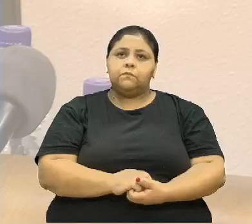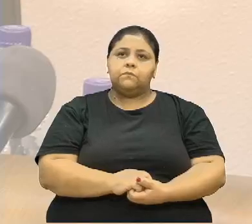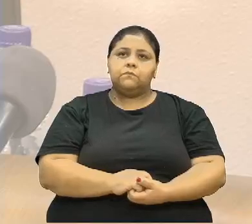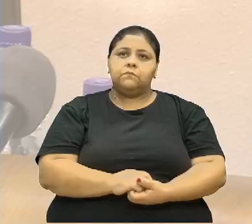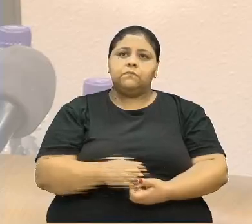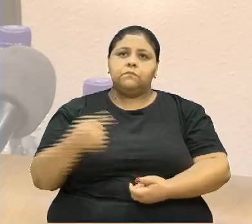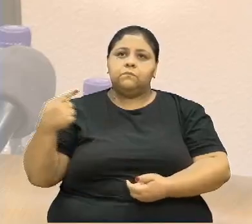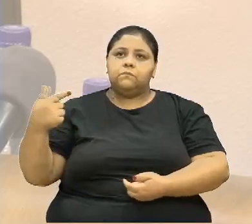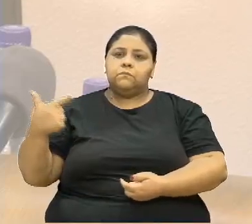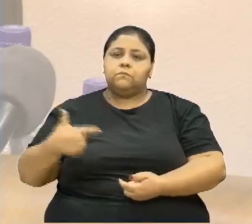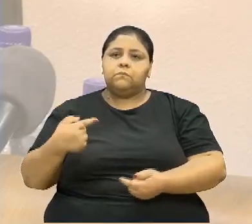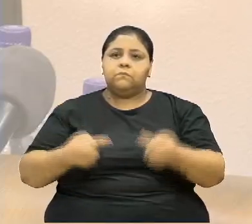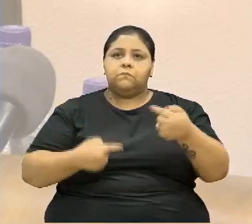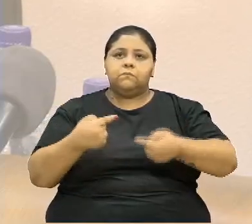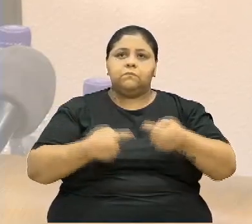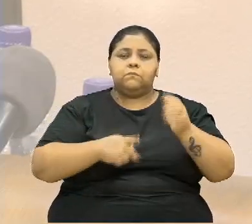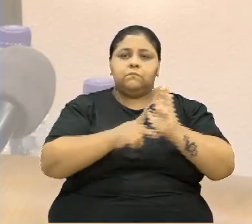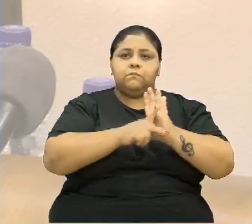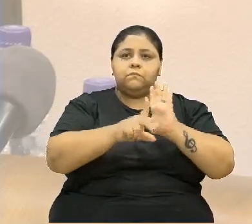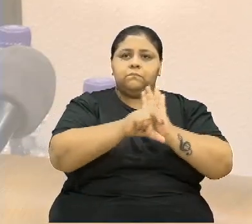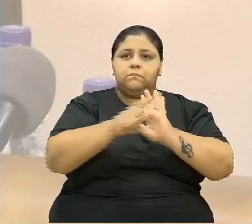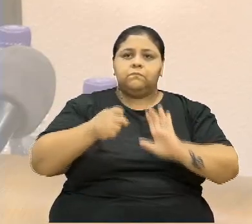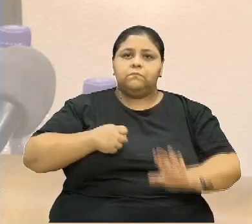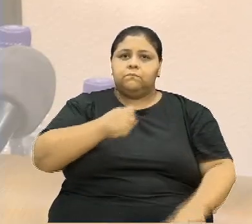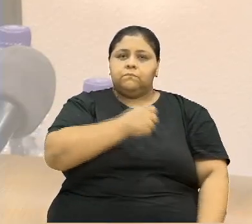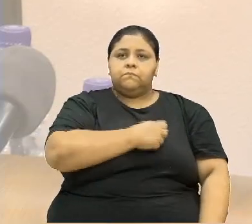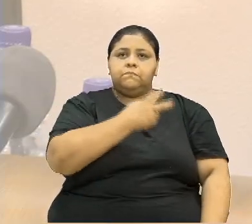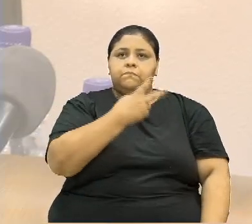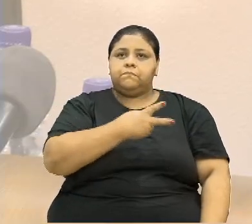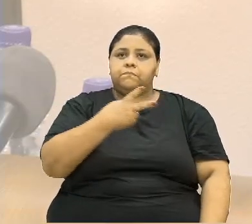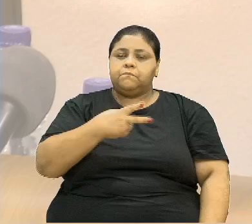Em segunda discussão e votação, o projeto de lei número